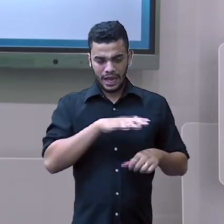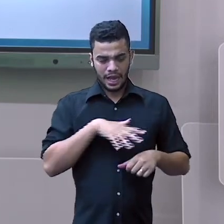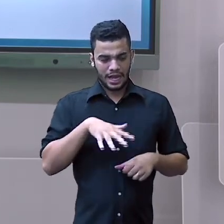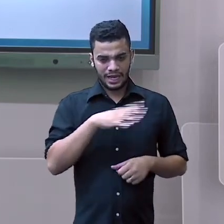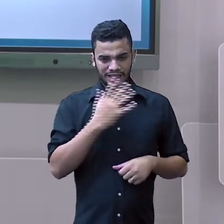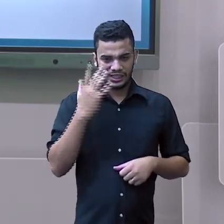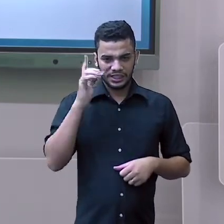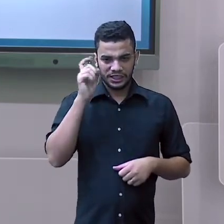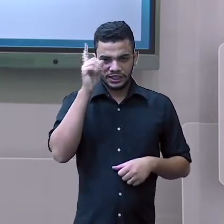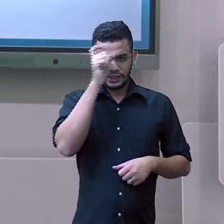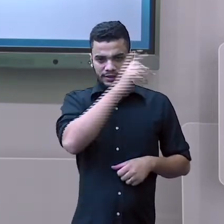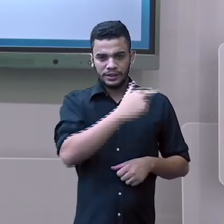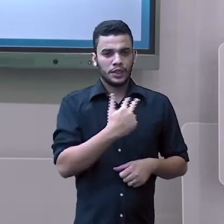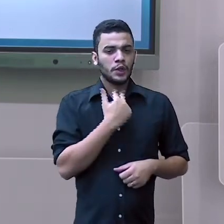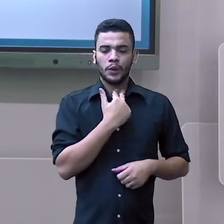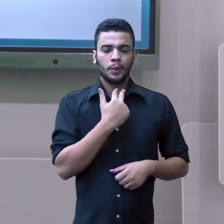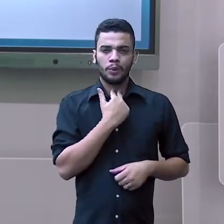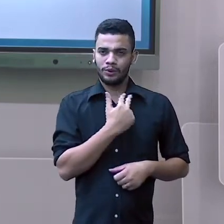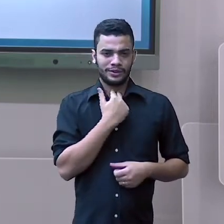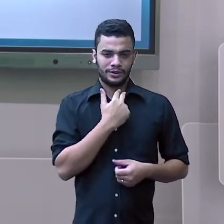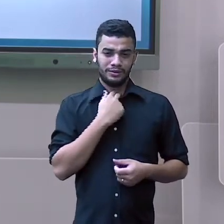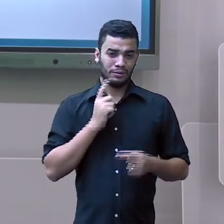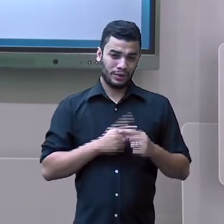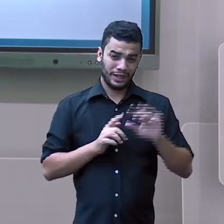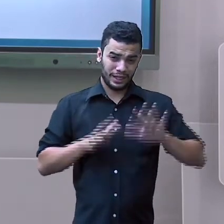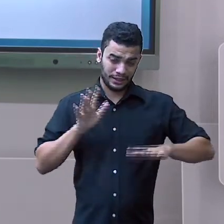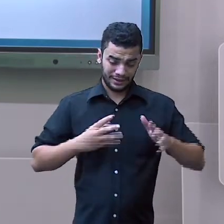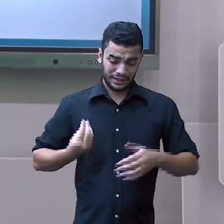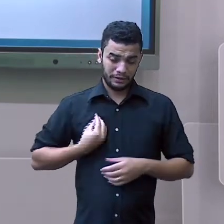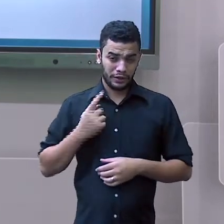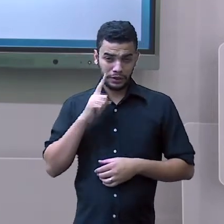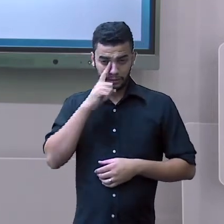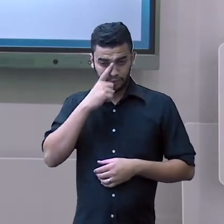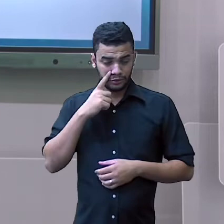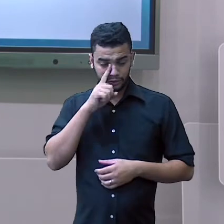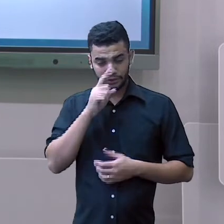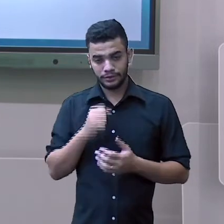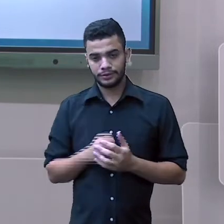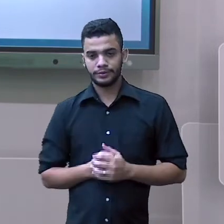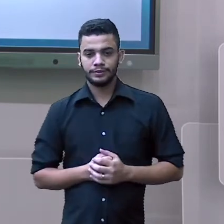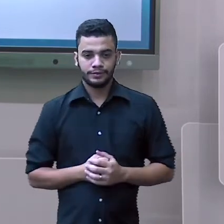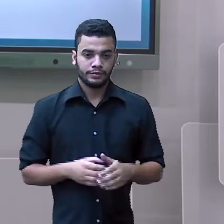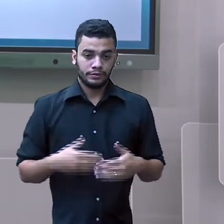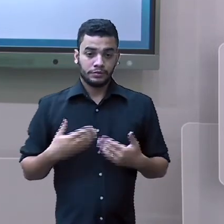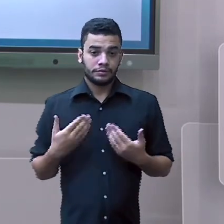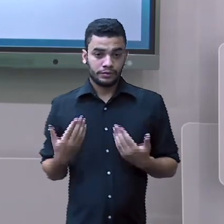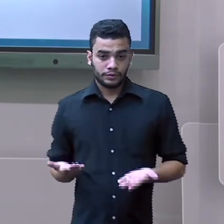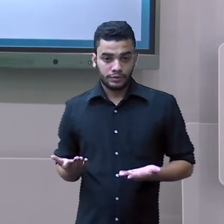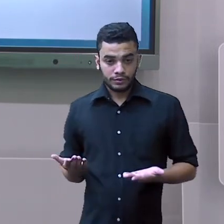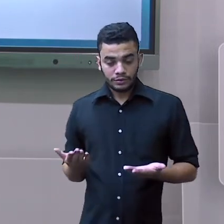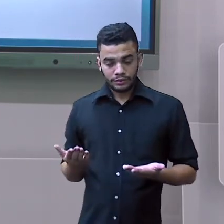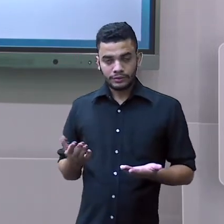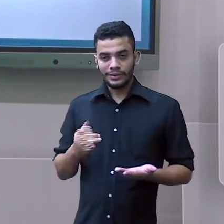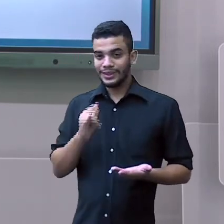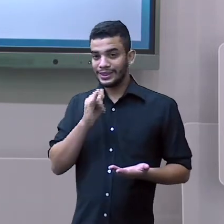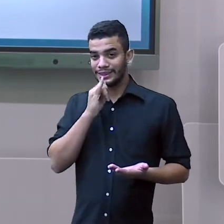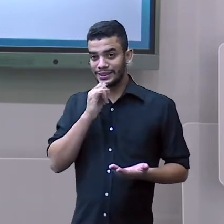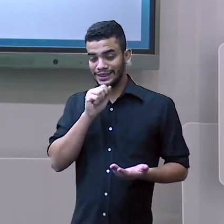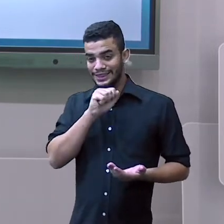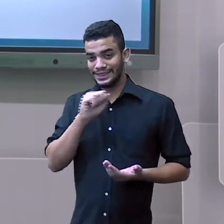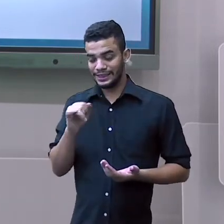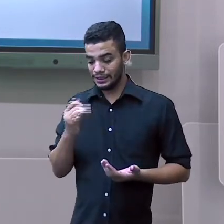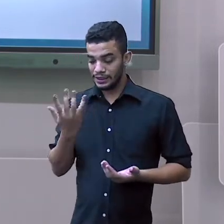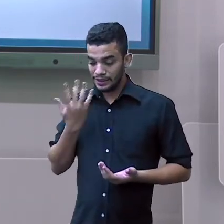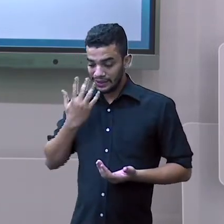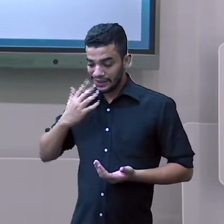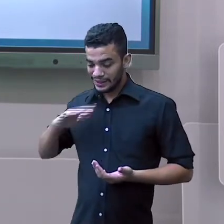trabalhe, certo? Principalmente de forma formal. Não tem uma forma formal até os 14 anos de uma criança